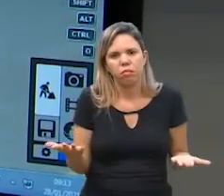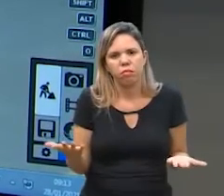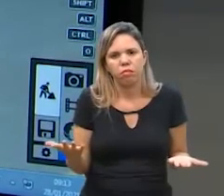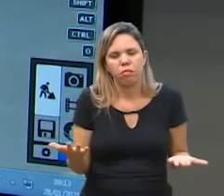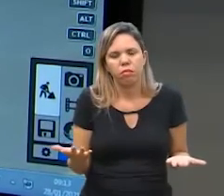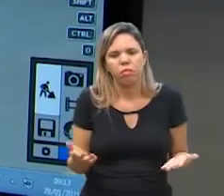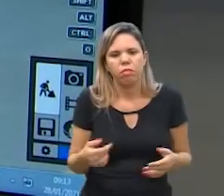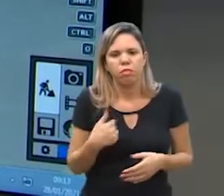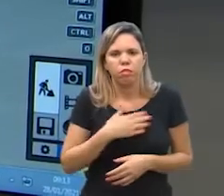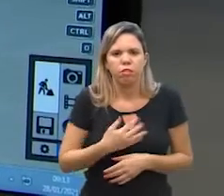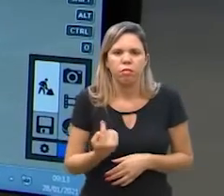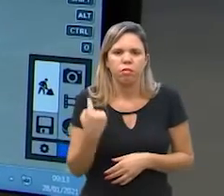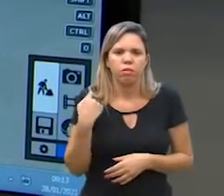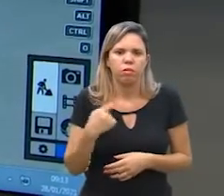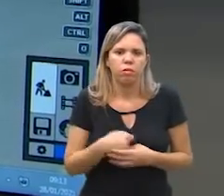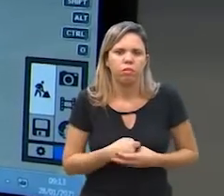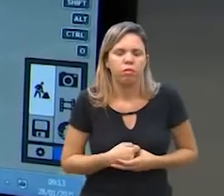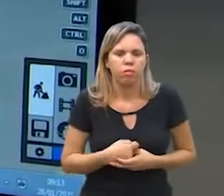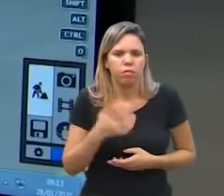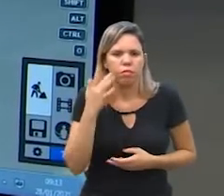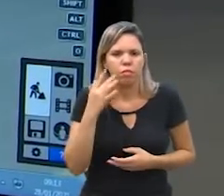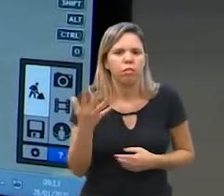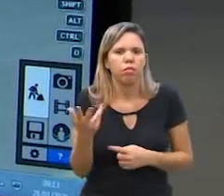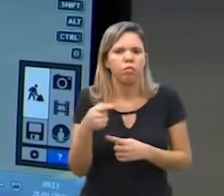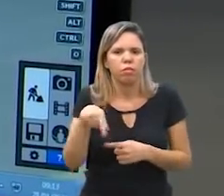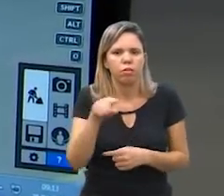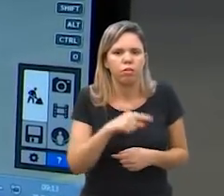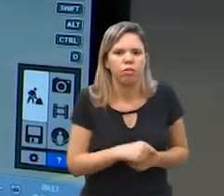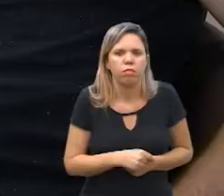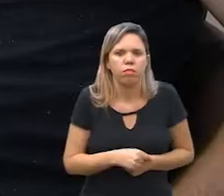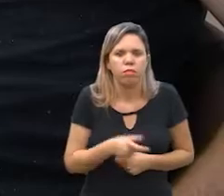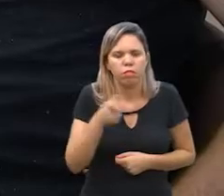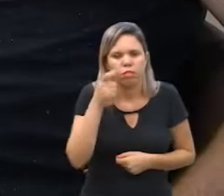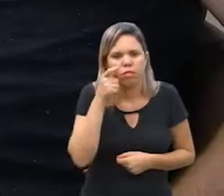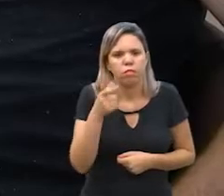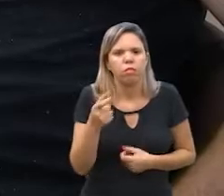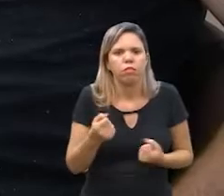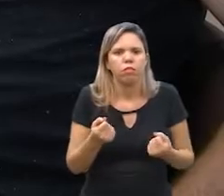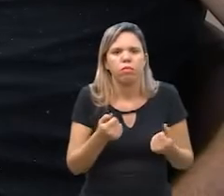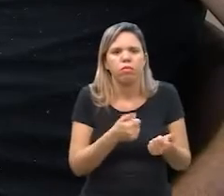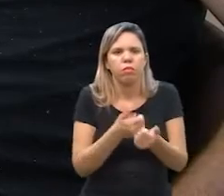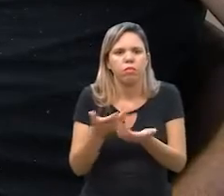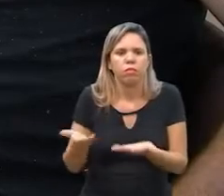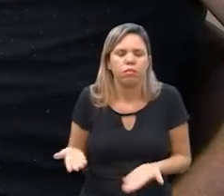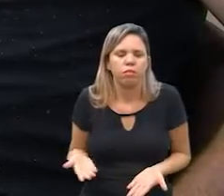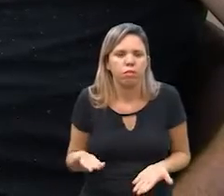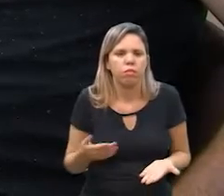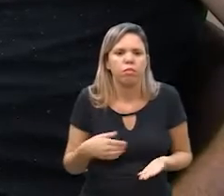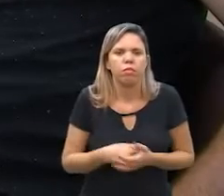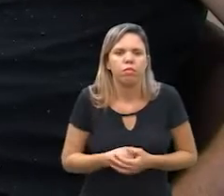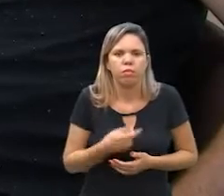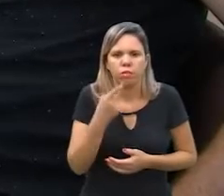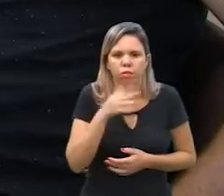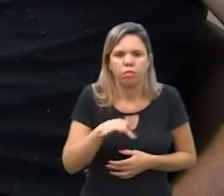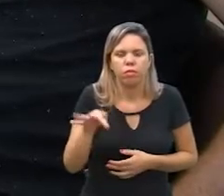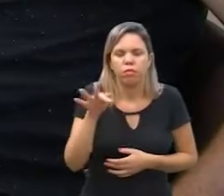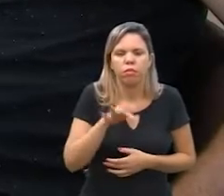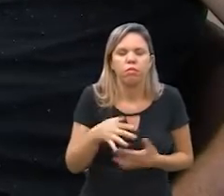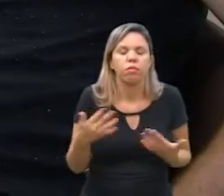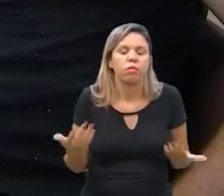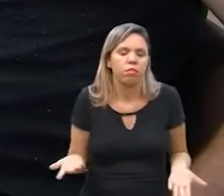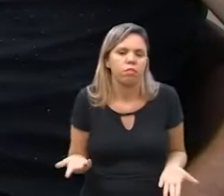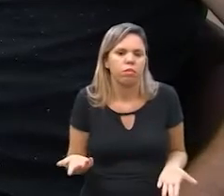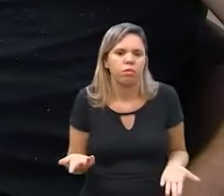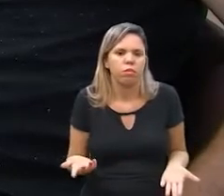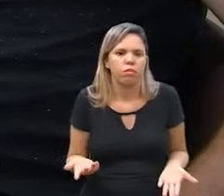atribuo um pouco isso, eu gostava, que eu acho que é um pouco a arte de você observar o que está ao seu redor. E aí, quando chegou na hora da faculdade, eu falei, poxa,